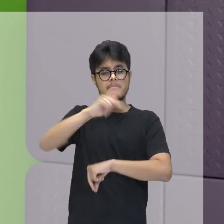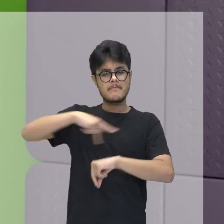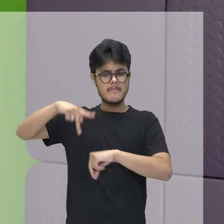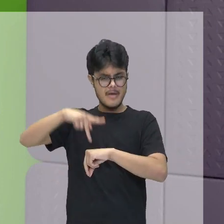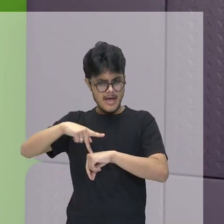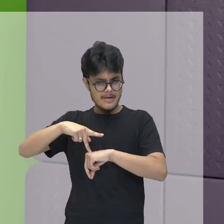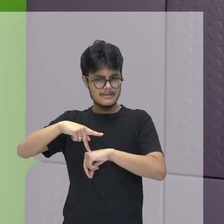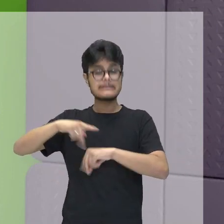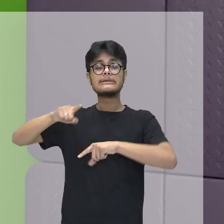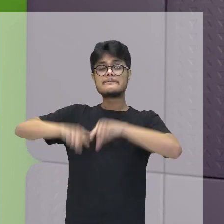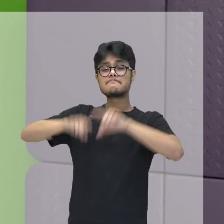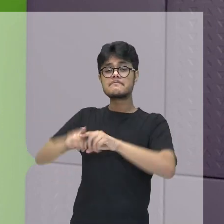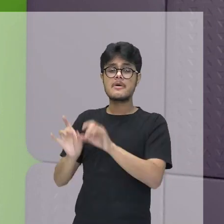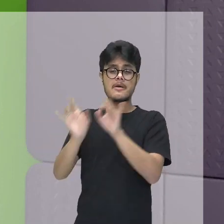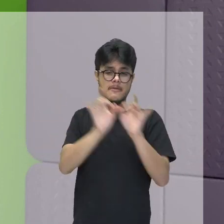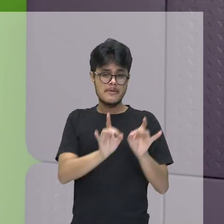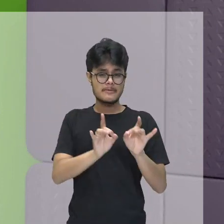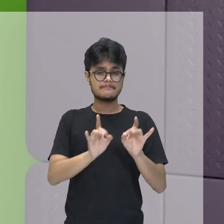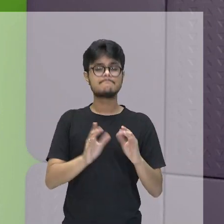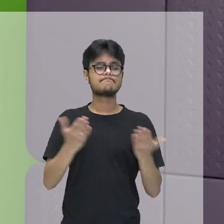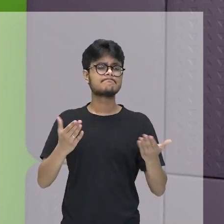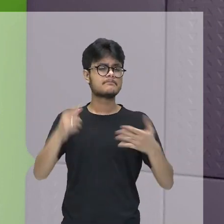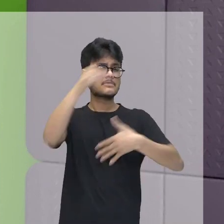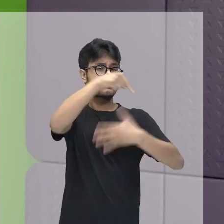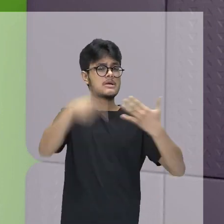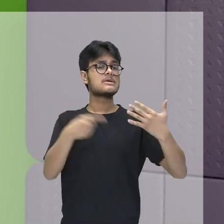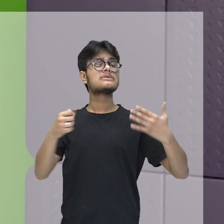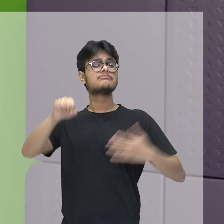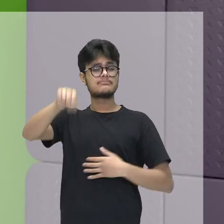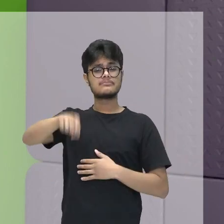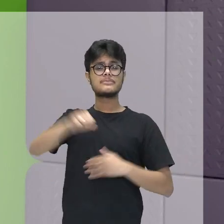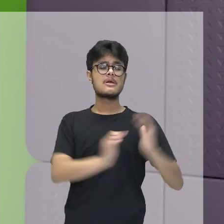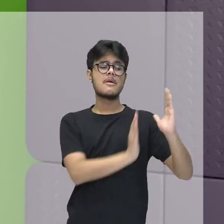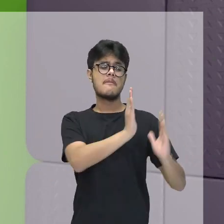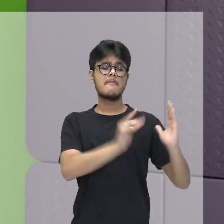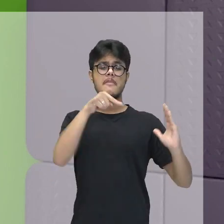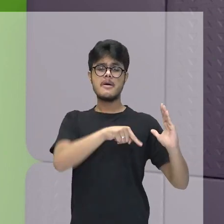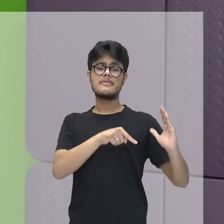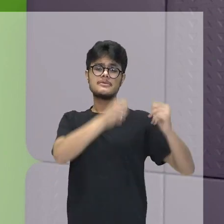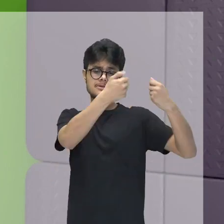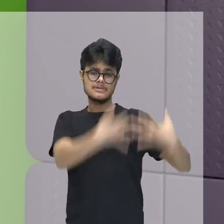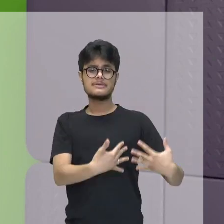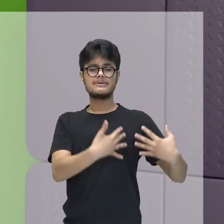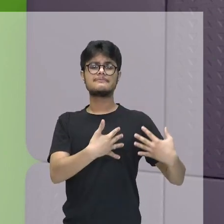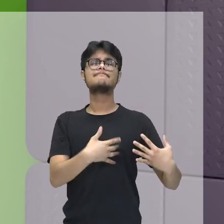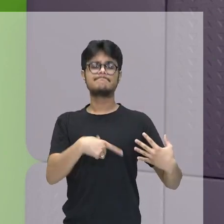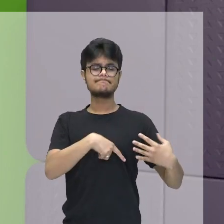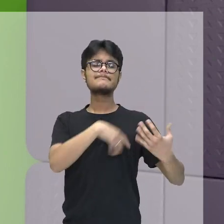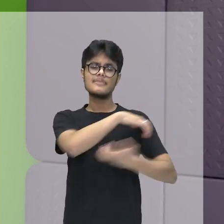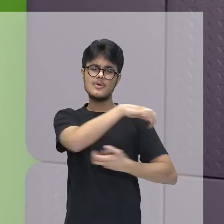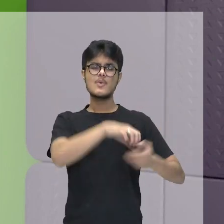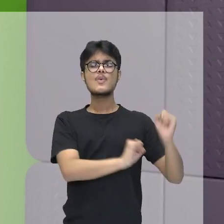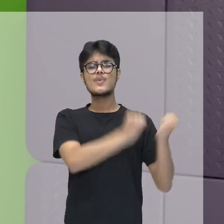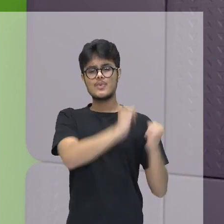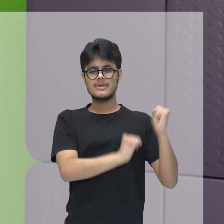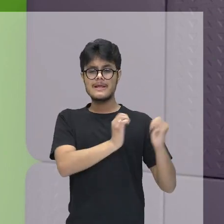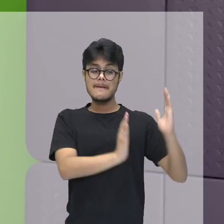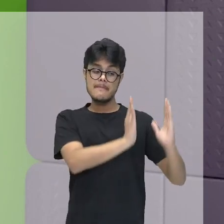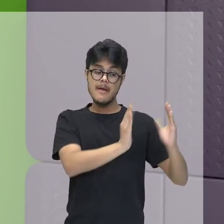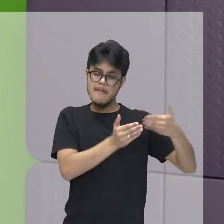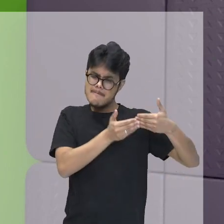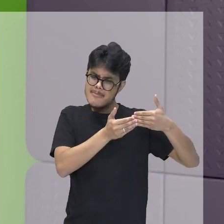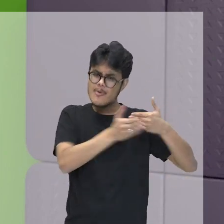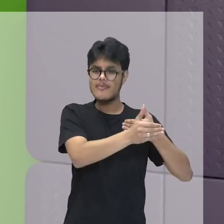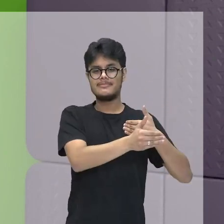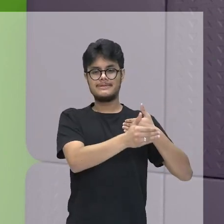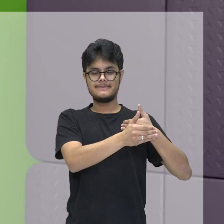e mercadorias. Então são alguns dos exemplos dessa primeira forma, né, que vai ter a revolução industrial, ou seja, é a